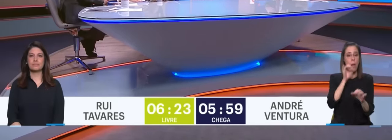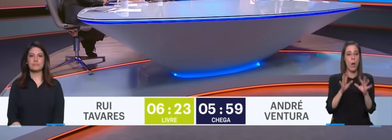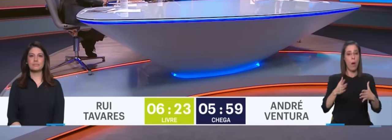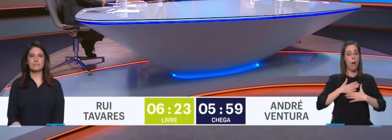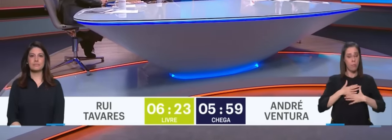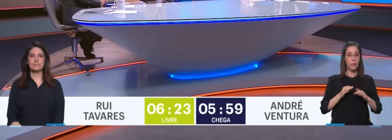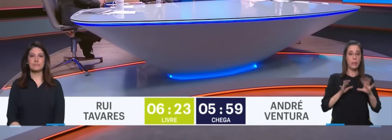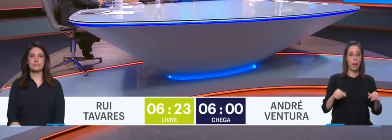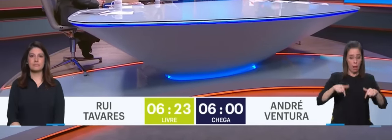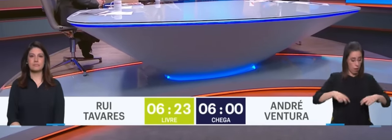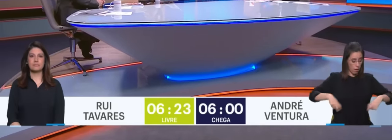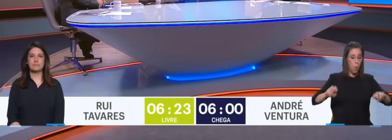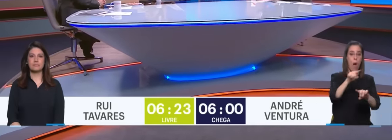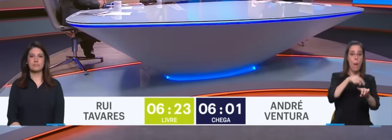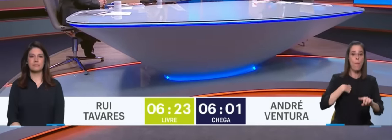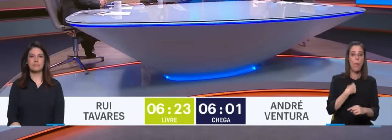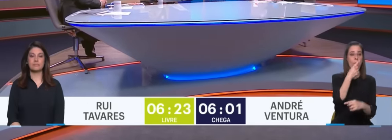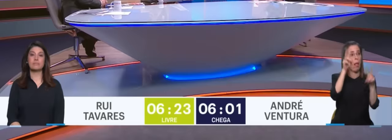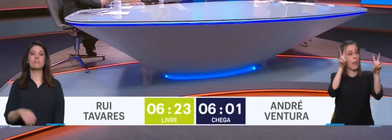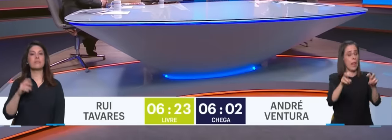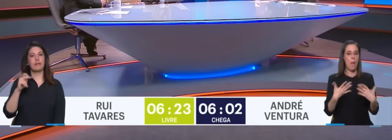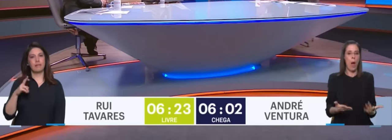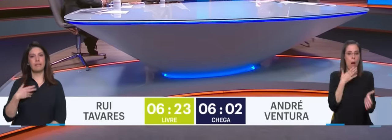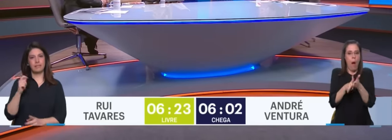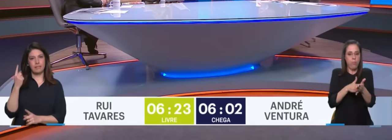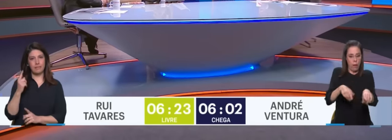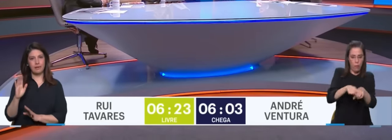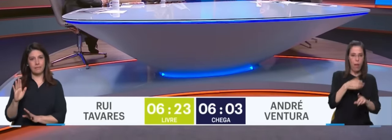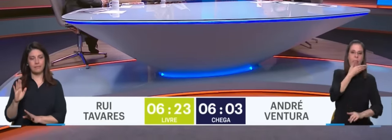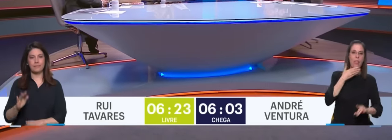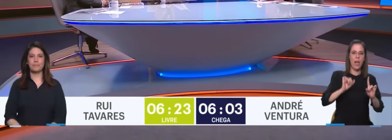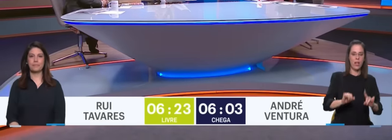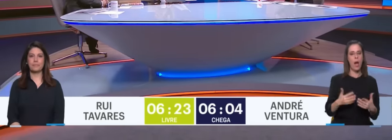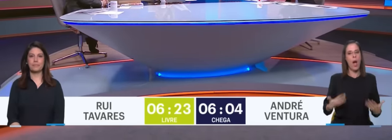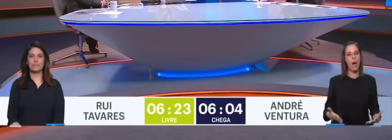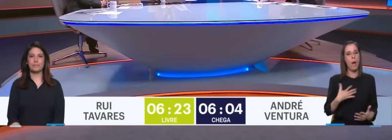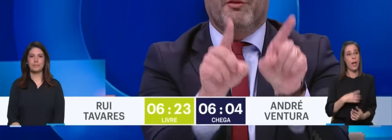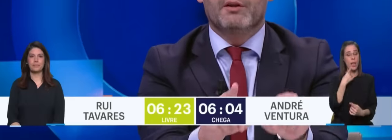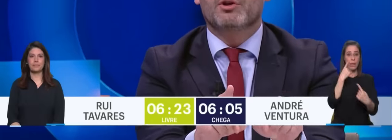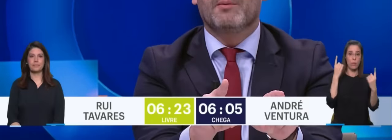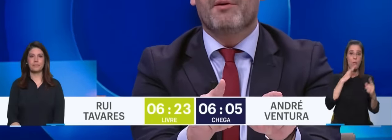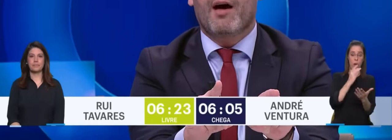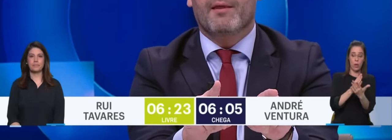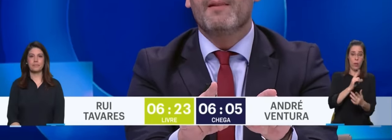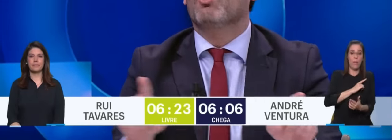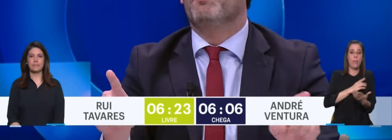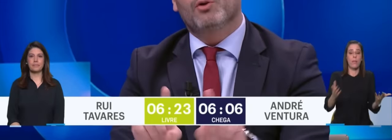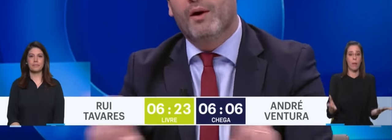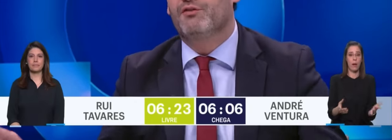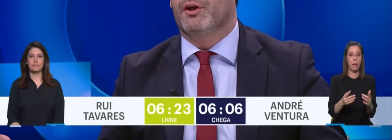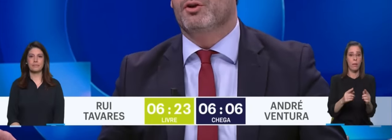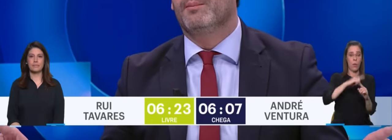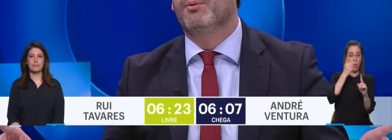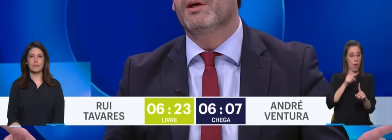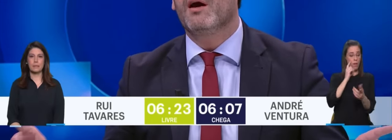minha não estão aqui foi o Rui troux isto não podemos é usar isso em política quando nos dá jeito e agora se quer dizer ao país que o seu filho anda numa escola privada quando passa o